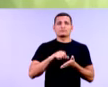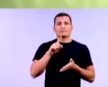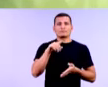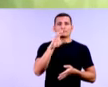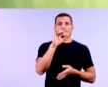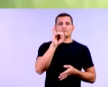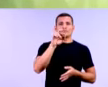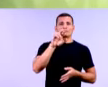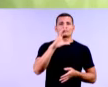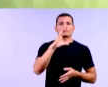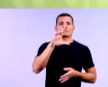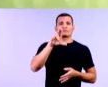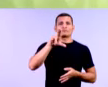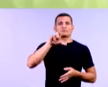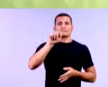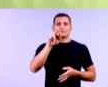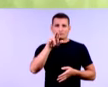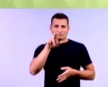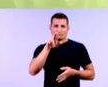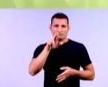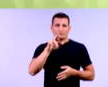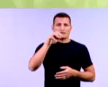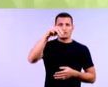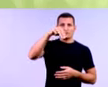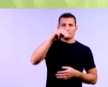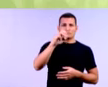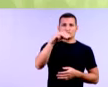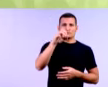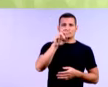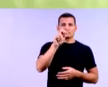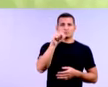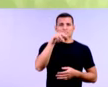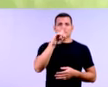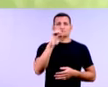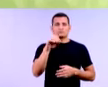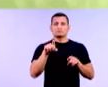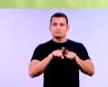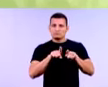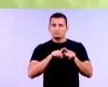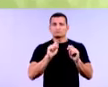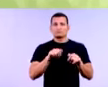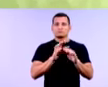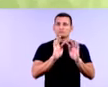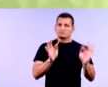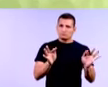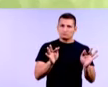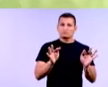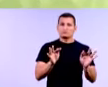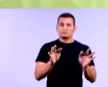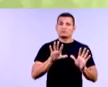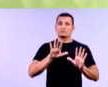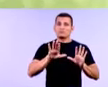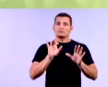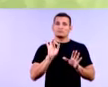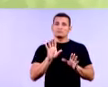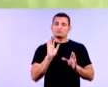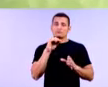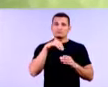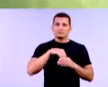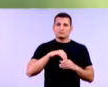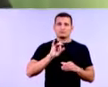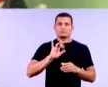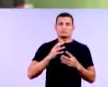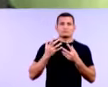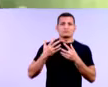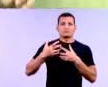ser um memorando simples ou pode ser um memorando que circule nesse órgão, porém é eminentemente interno, é só interno,